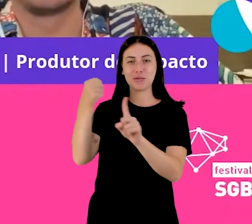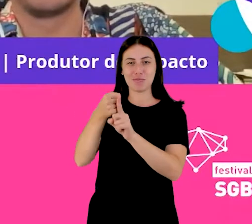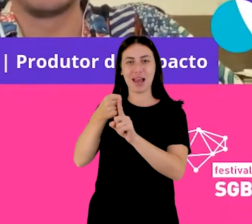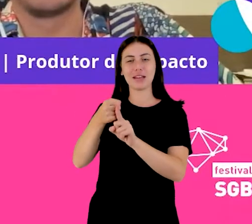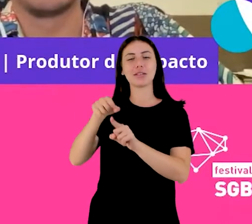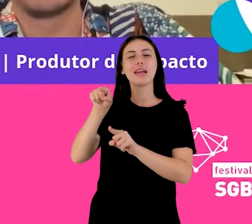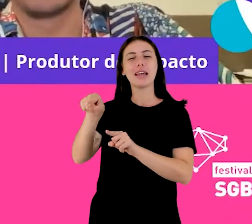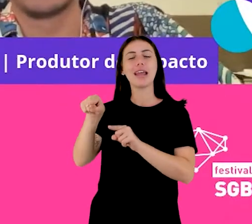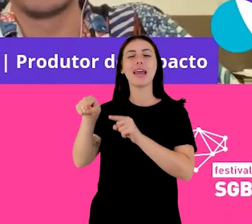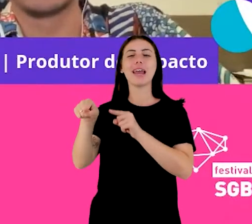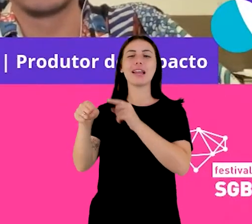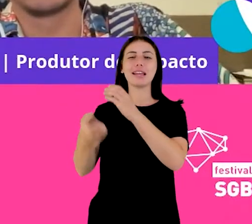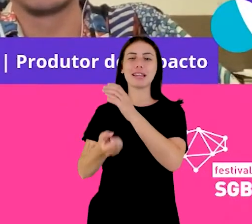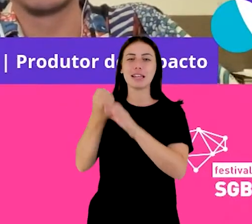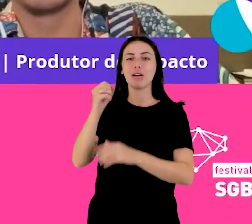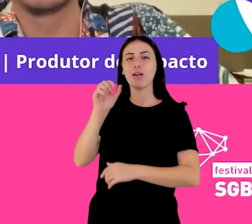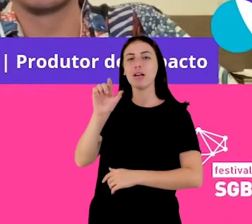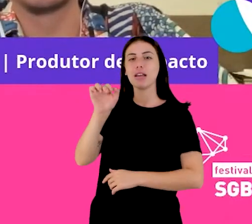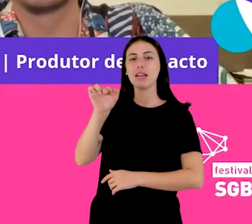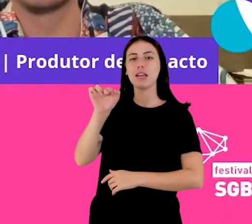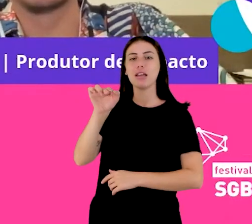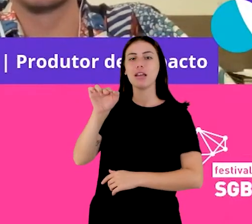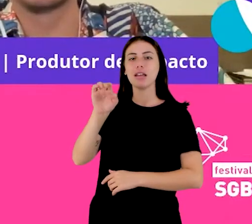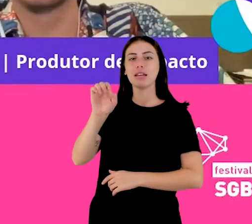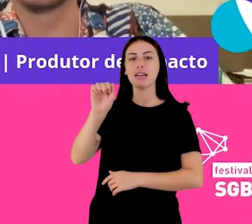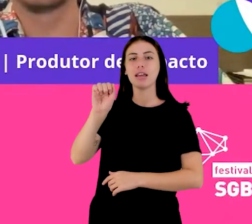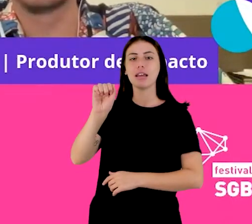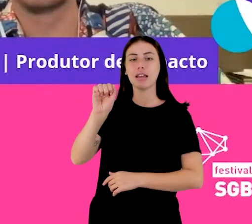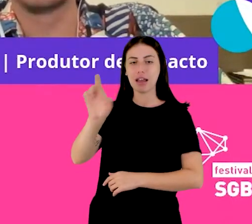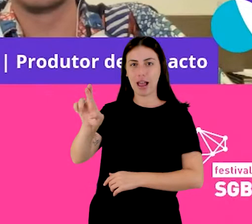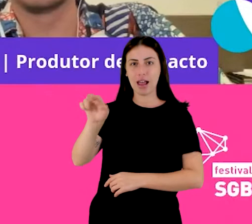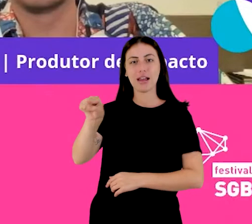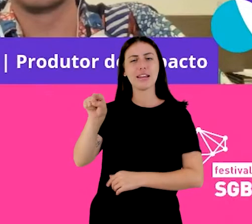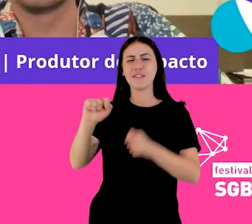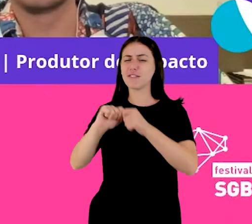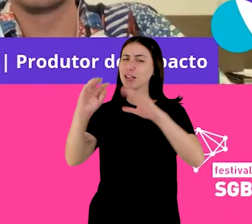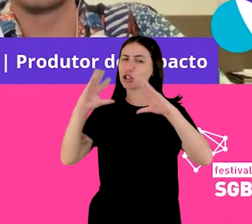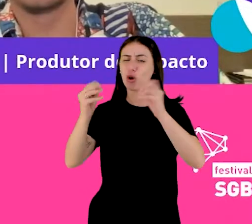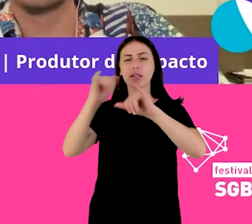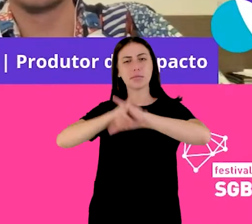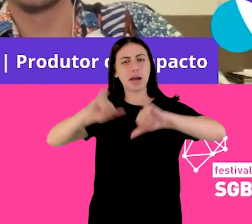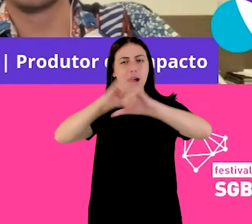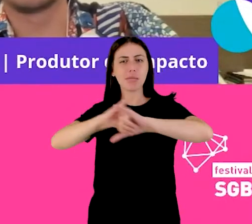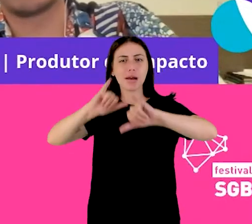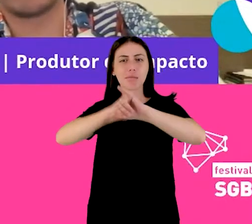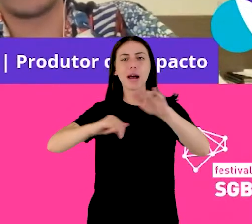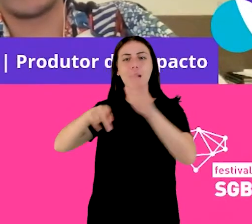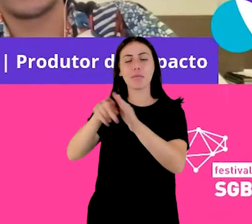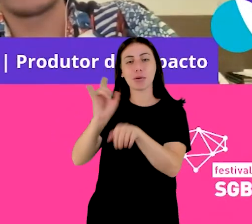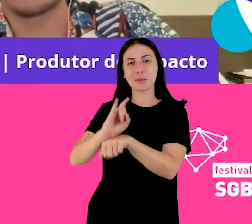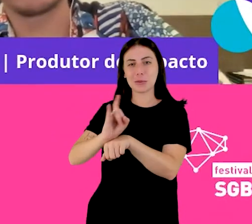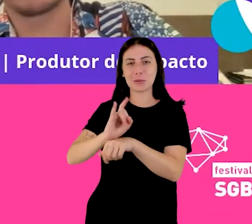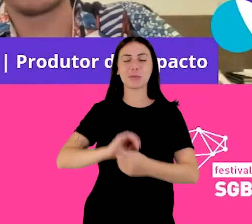dirigido pela Coraci Ruiz, e a produção de toda a campanha foi do Rodrigo. Rodrigo, eu queria que você contasse para a gente no